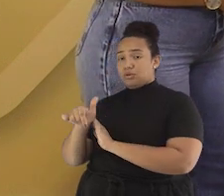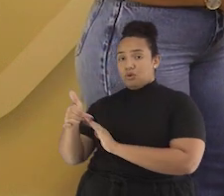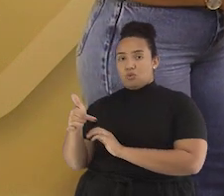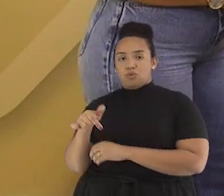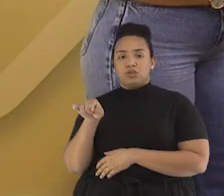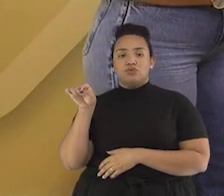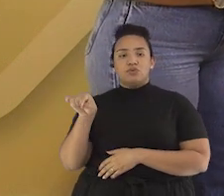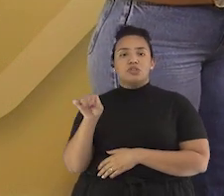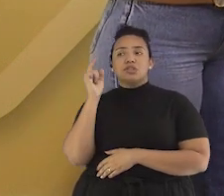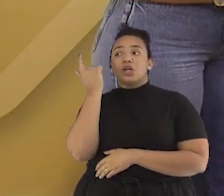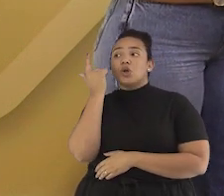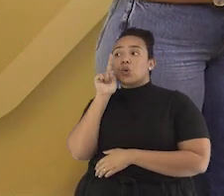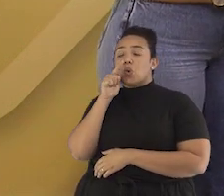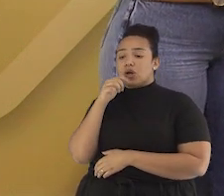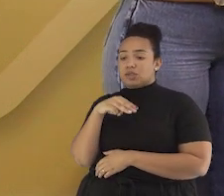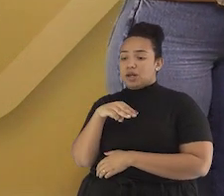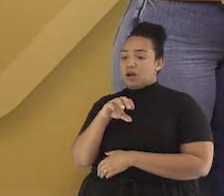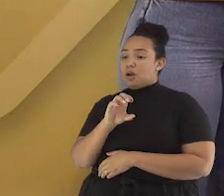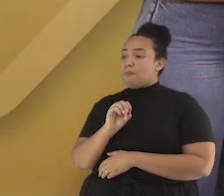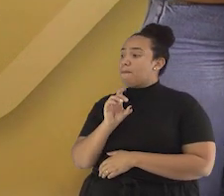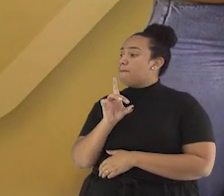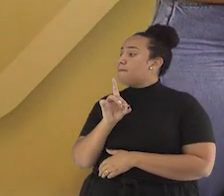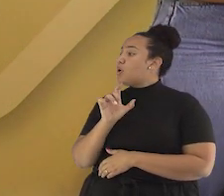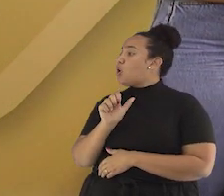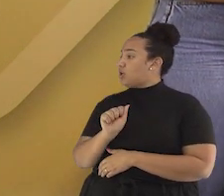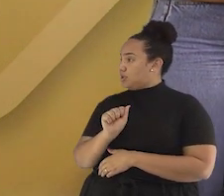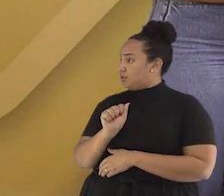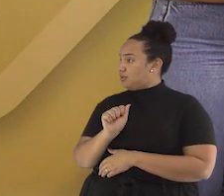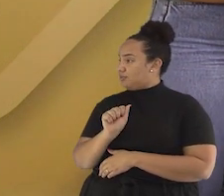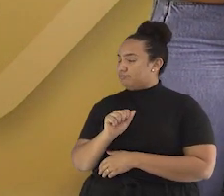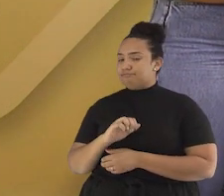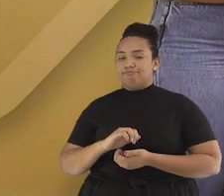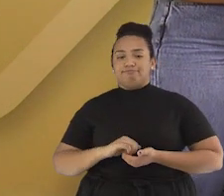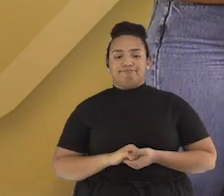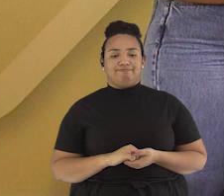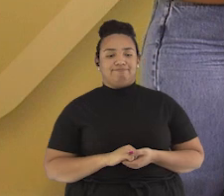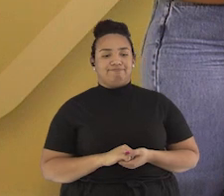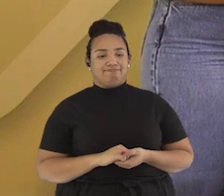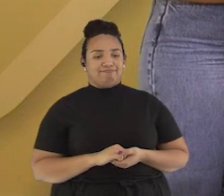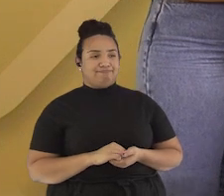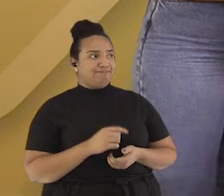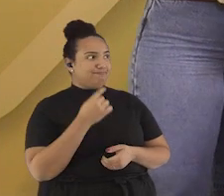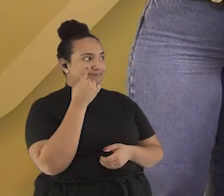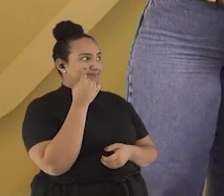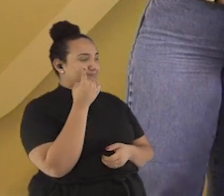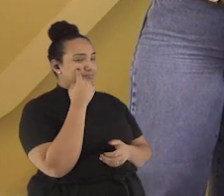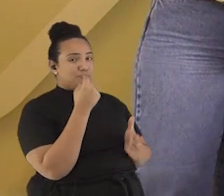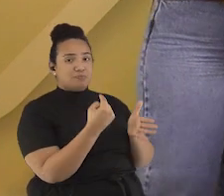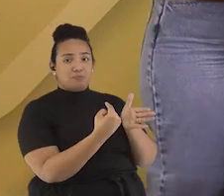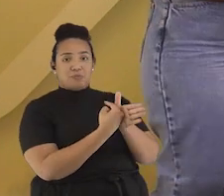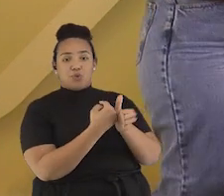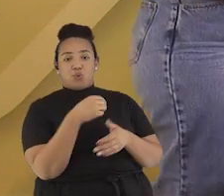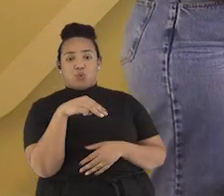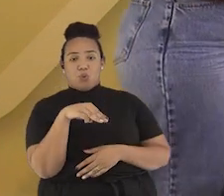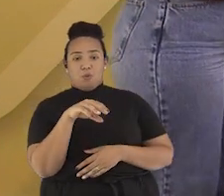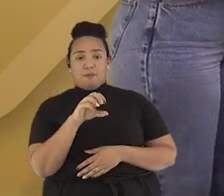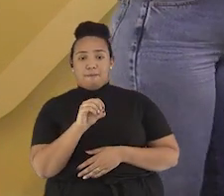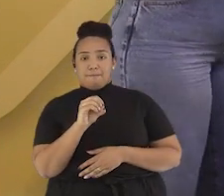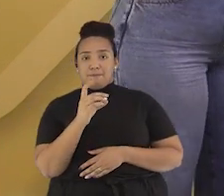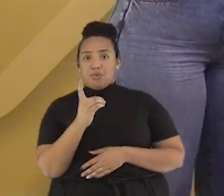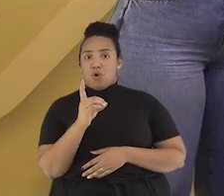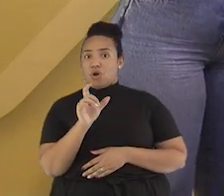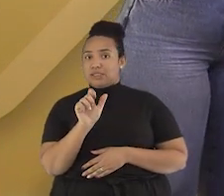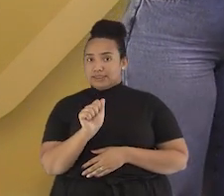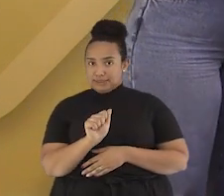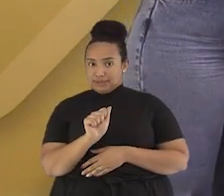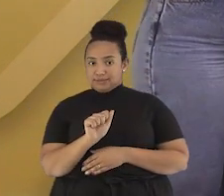te fazer outra pergunta. Será que você consegue encontrar a moda dessa sequência de idades? Olha o que ele perguntou.